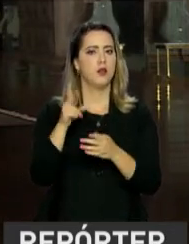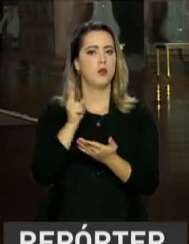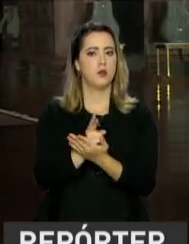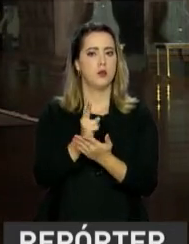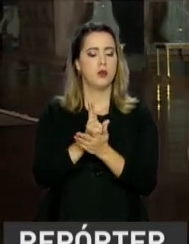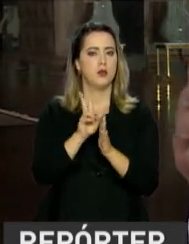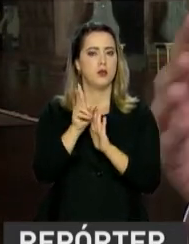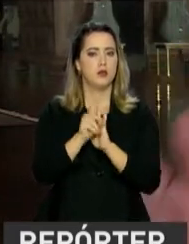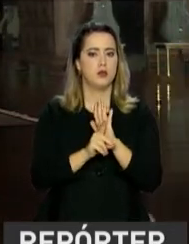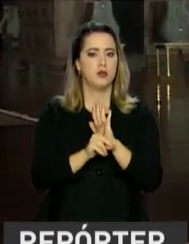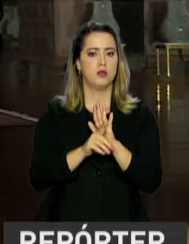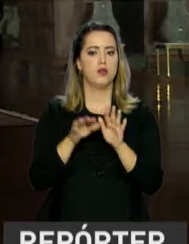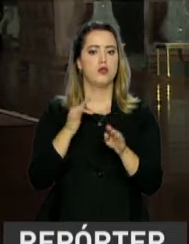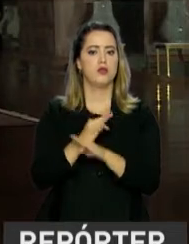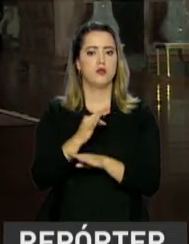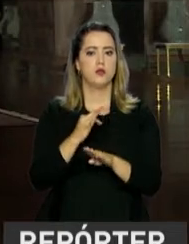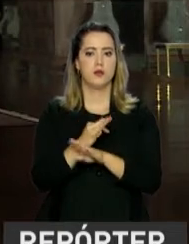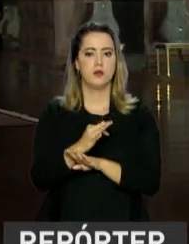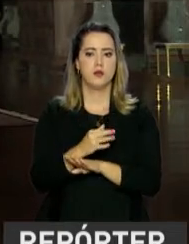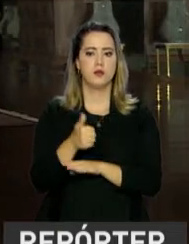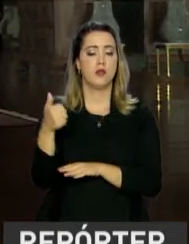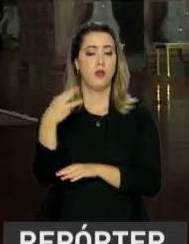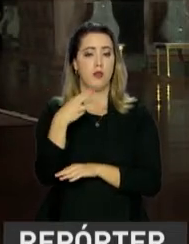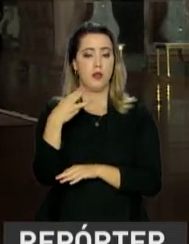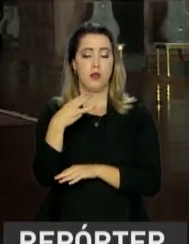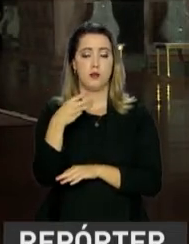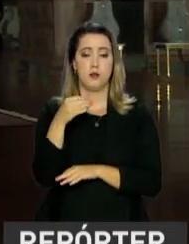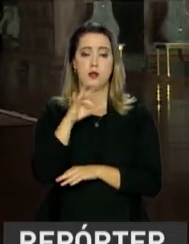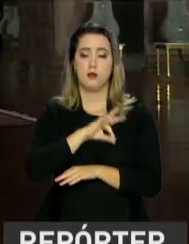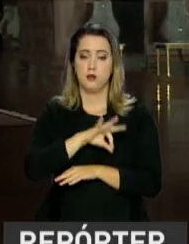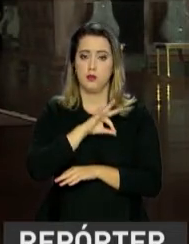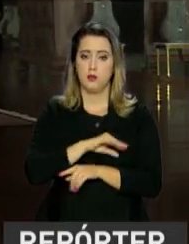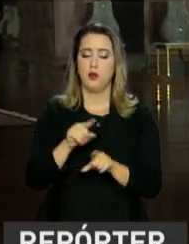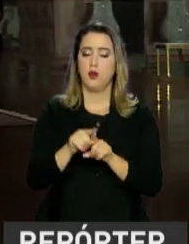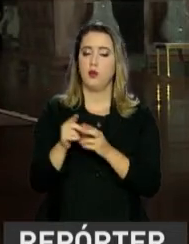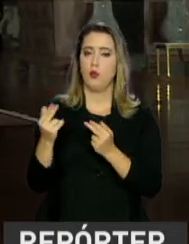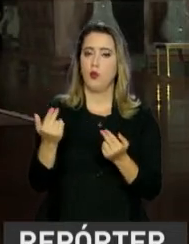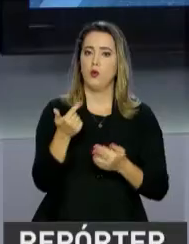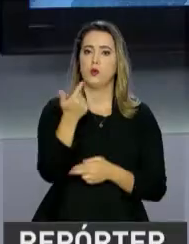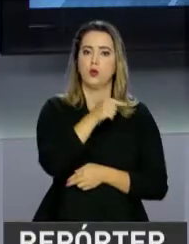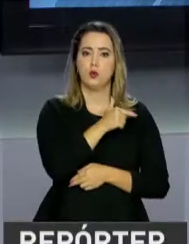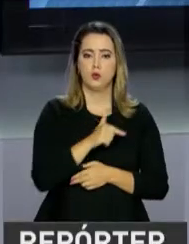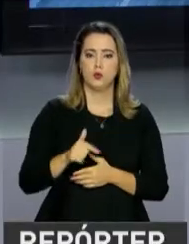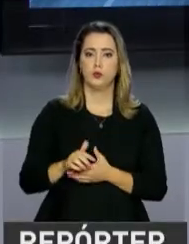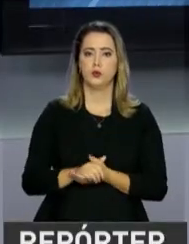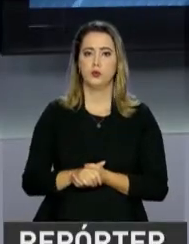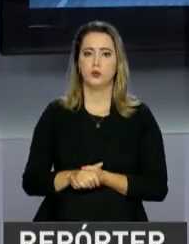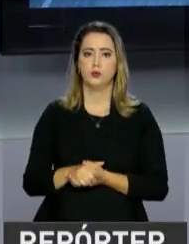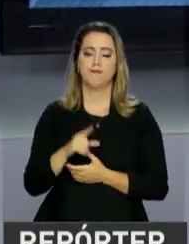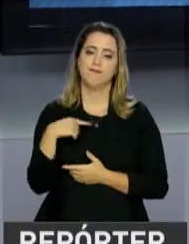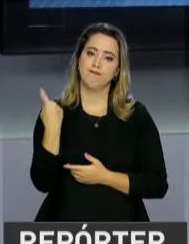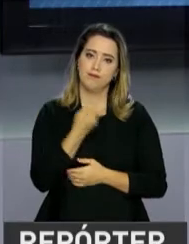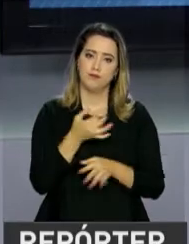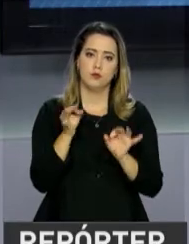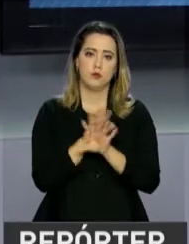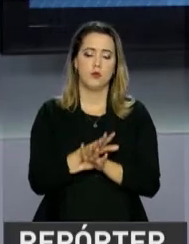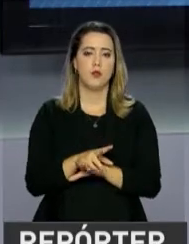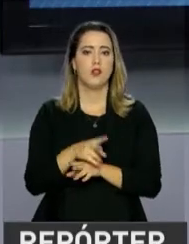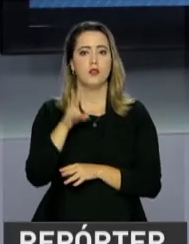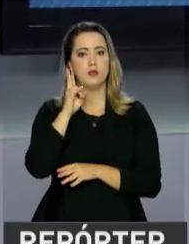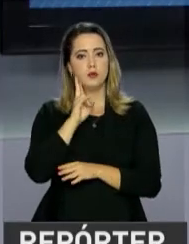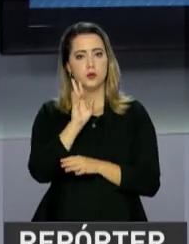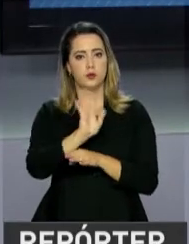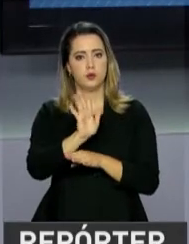direito de férias 13º assim como os demais trabalhadores é isso nós ficamos por aqui